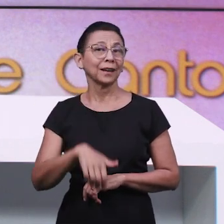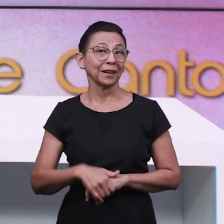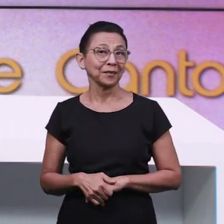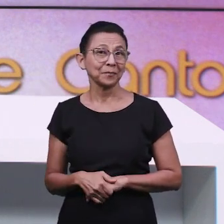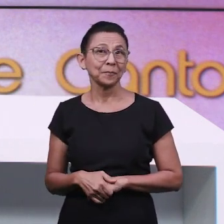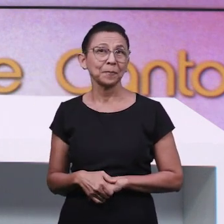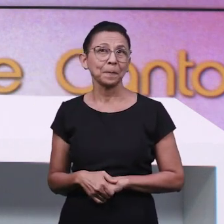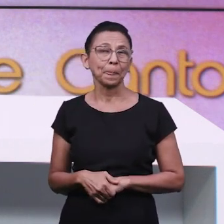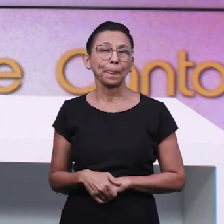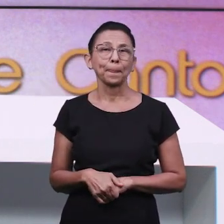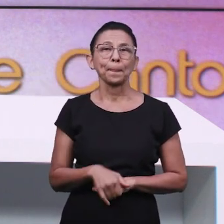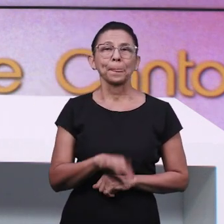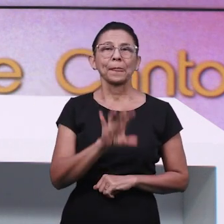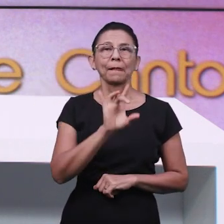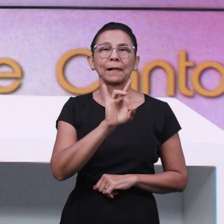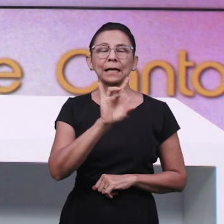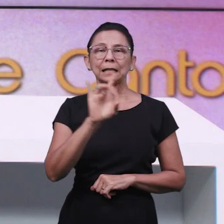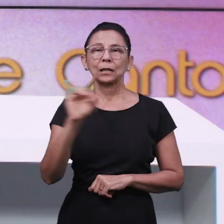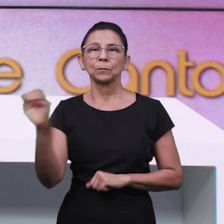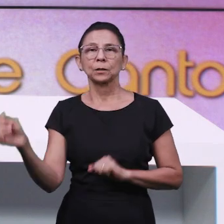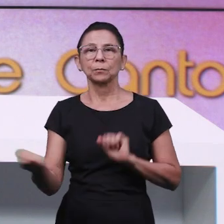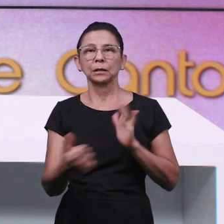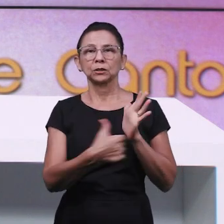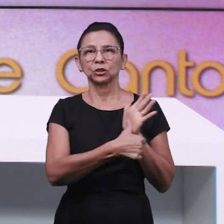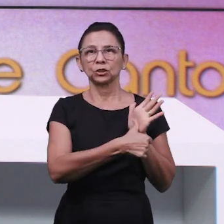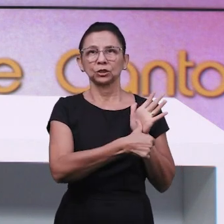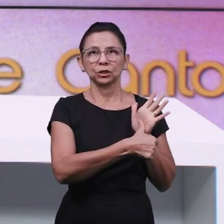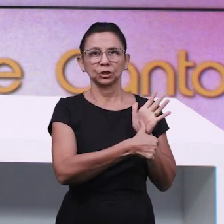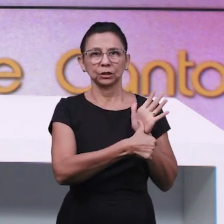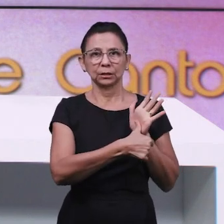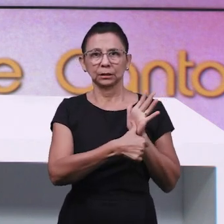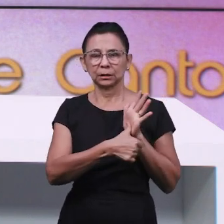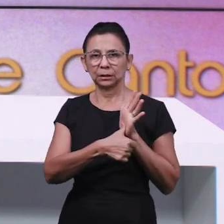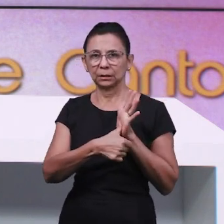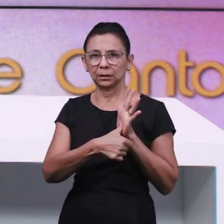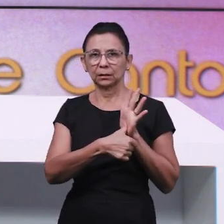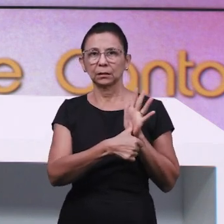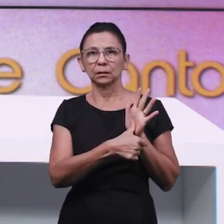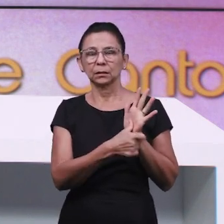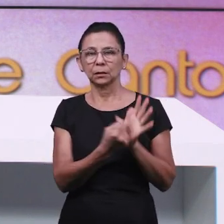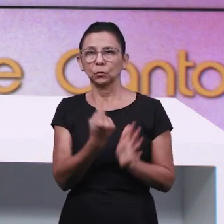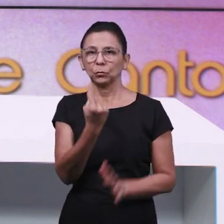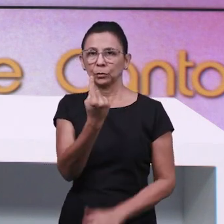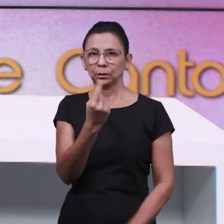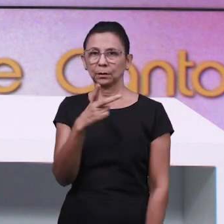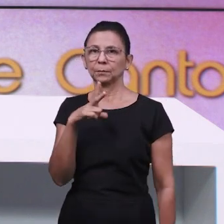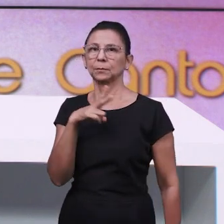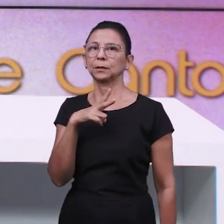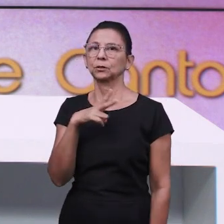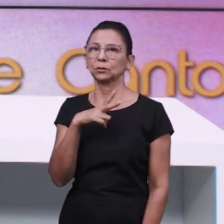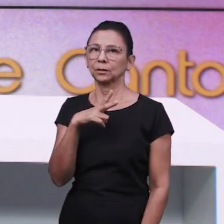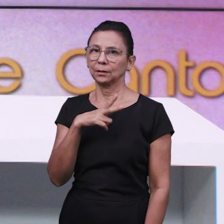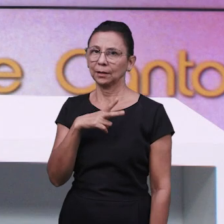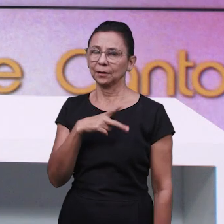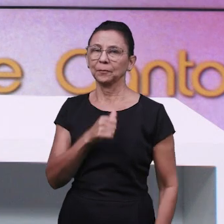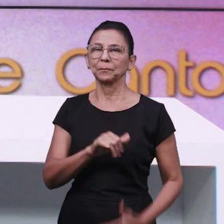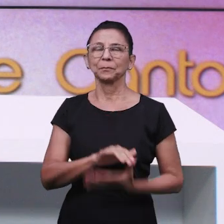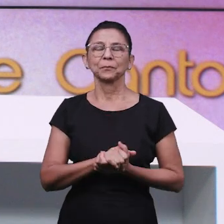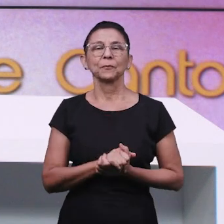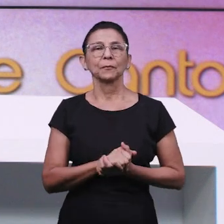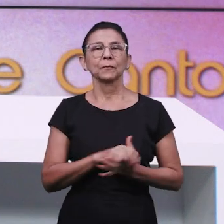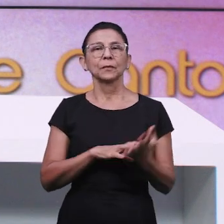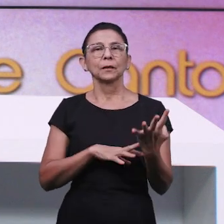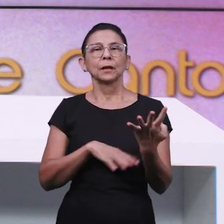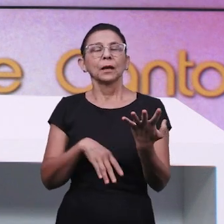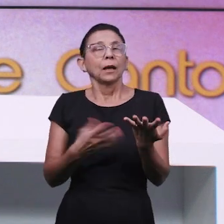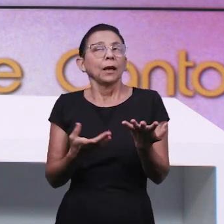de nós possui uma digital, uma identidade que é única e particular. O timbre